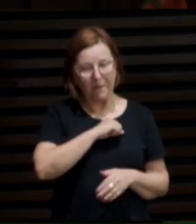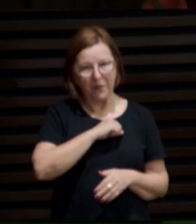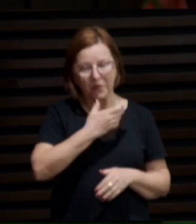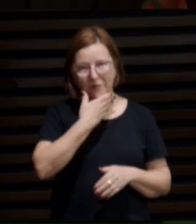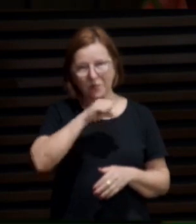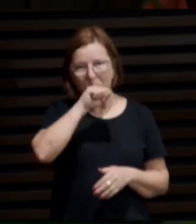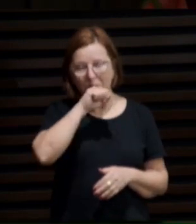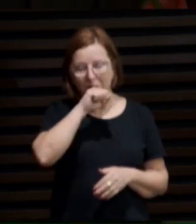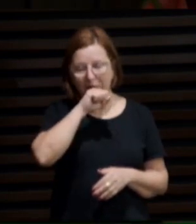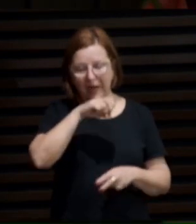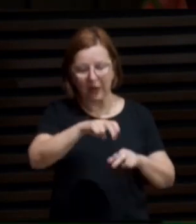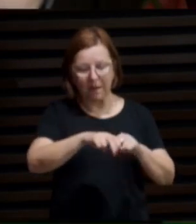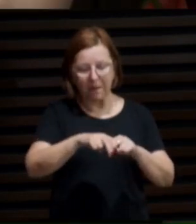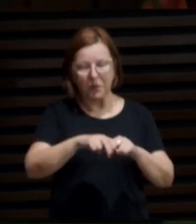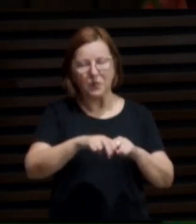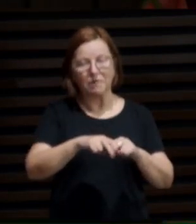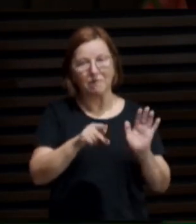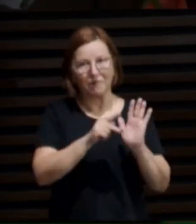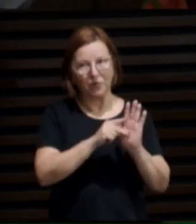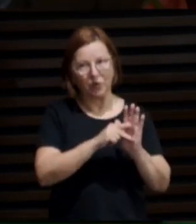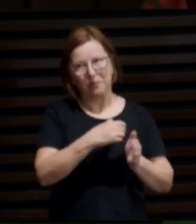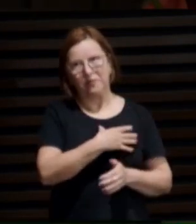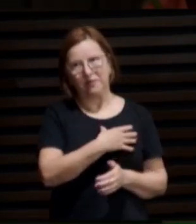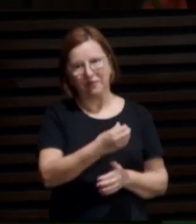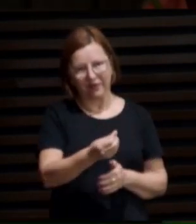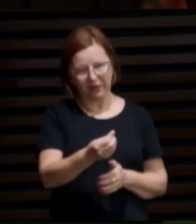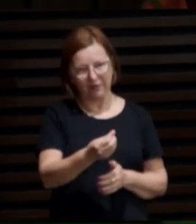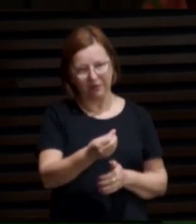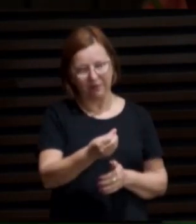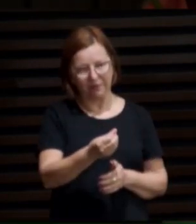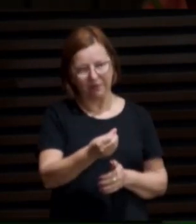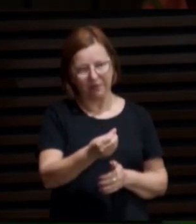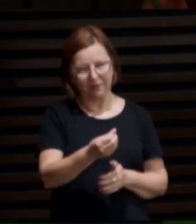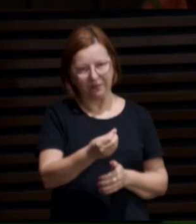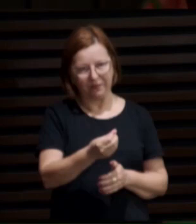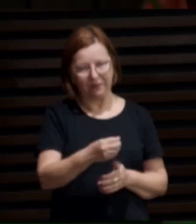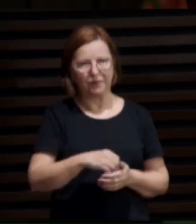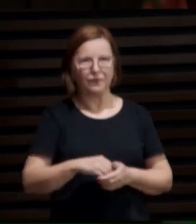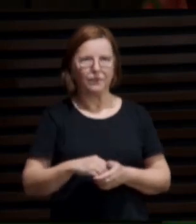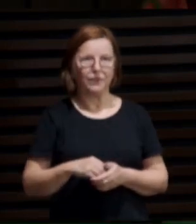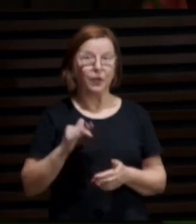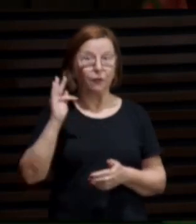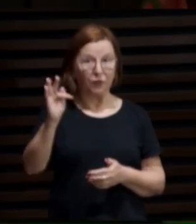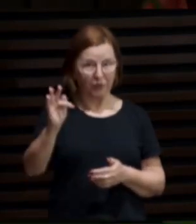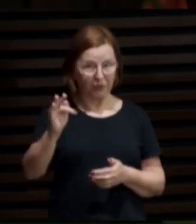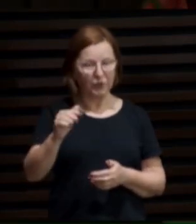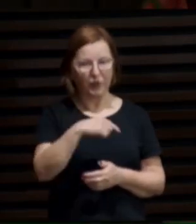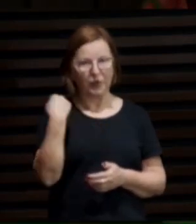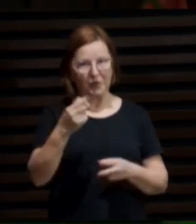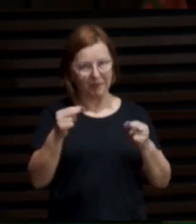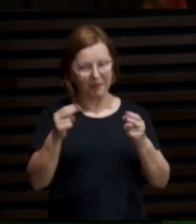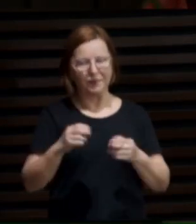Guarde isso. Deus está enfatizando o amor do pai pelo filho. Lá na frente nós vamos ver isso aí direito.